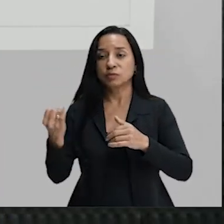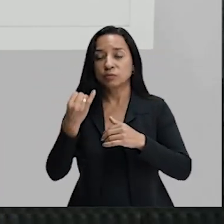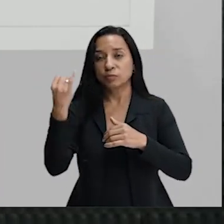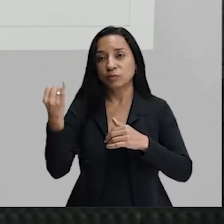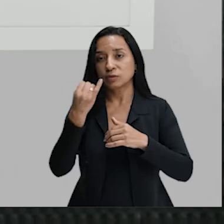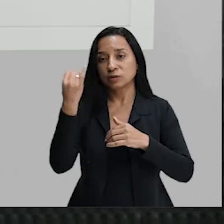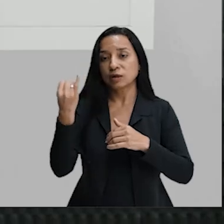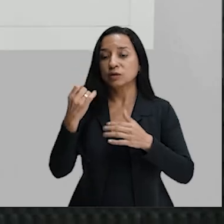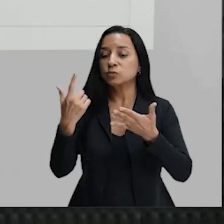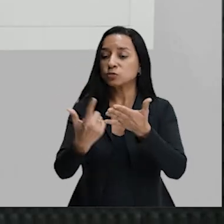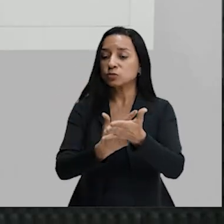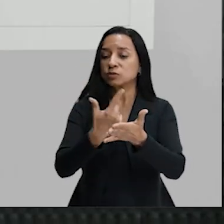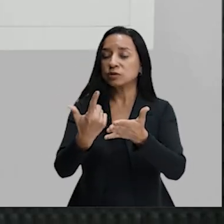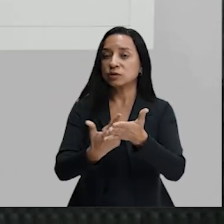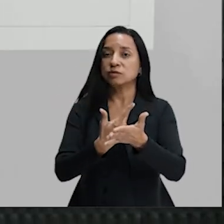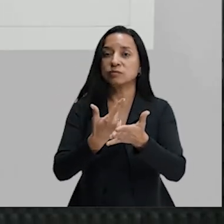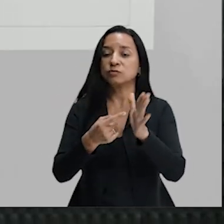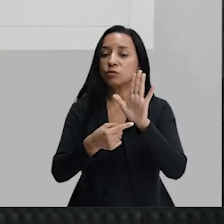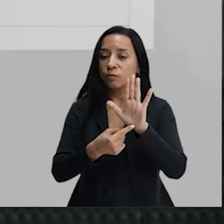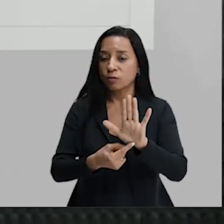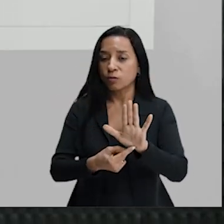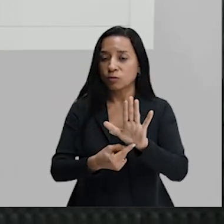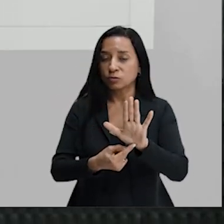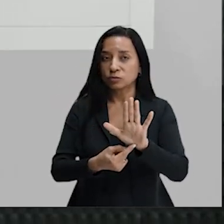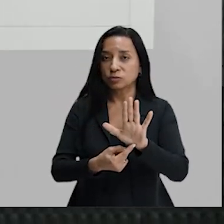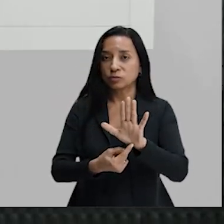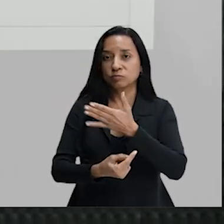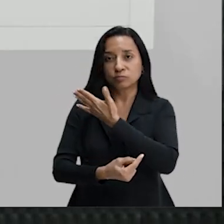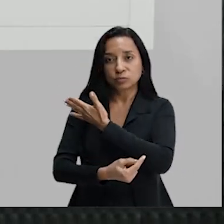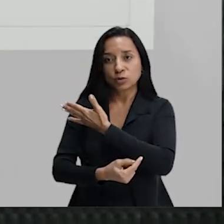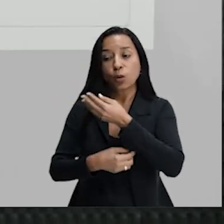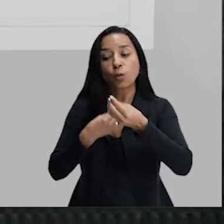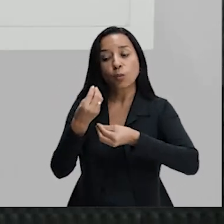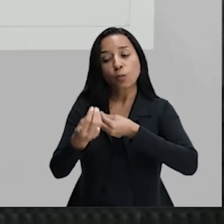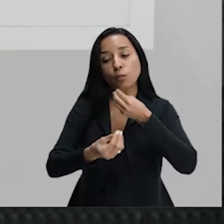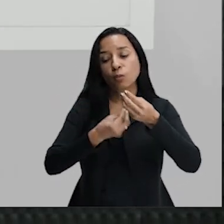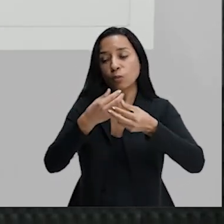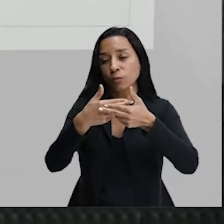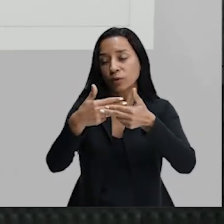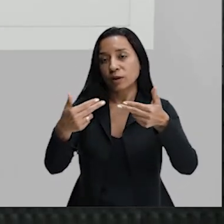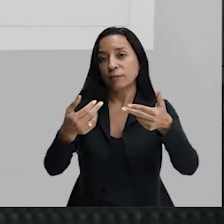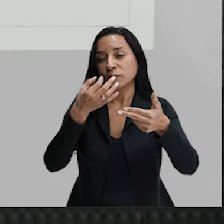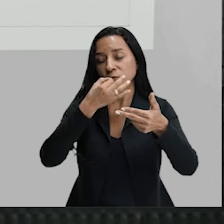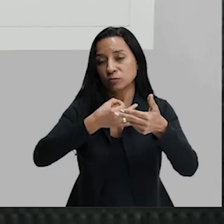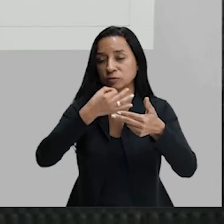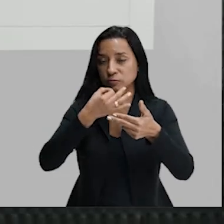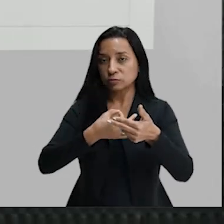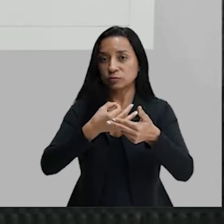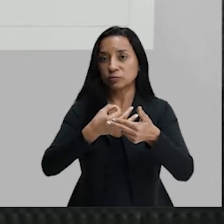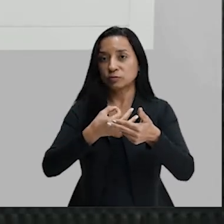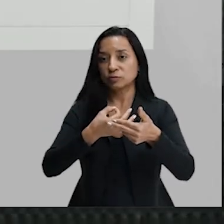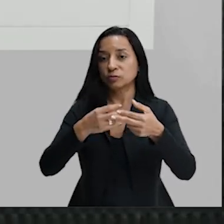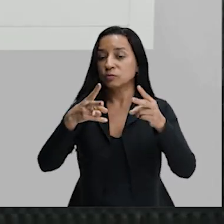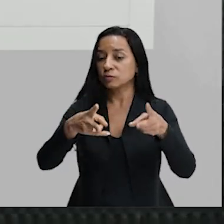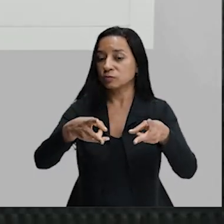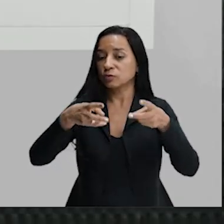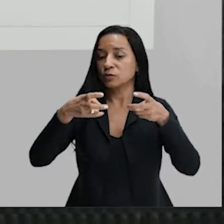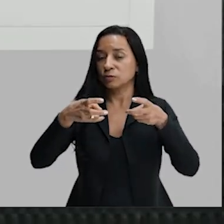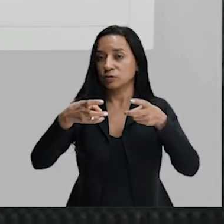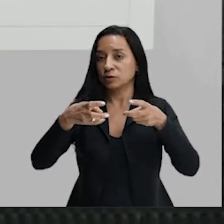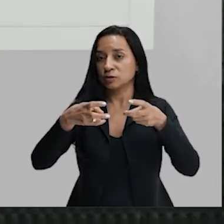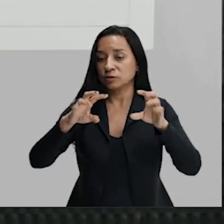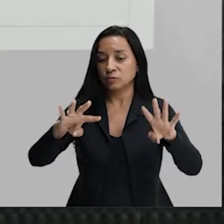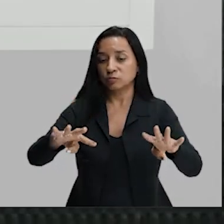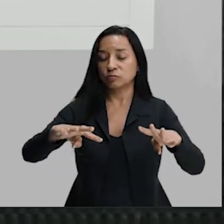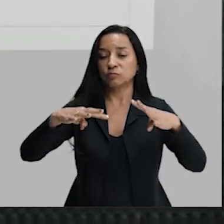eles trazem isso aqui como elemento crítico. Tá? Então eu estou chamando a atenção de vocês para que vocês não